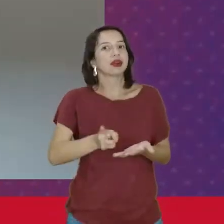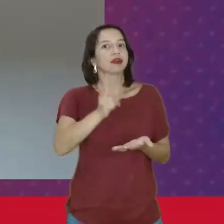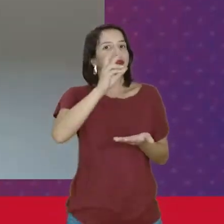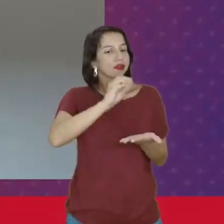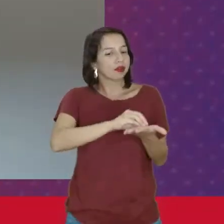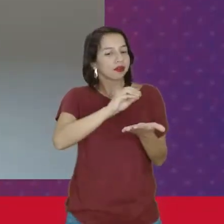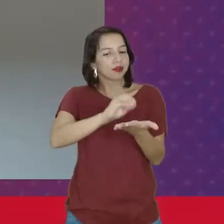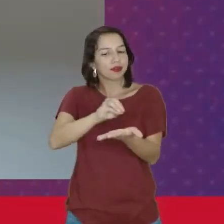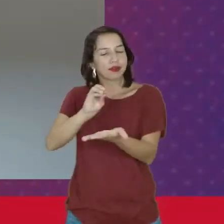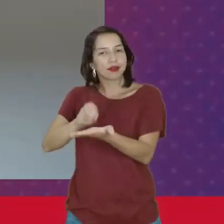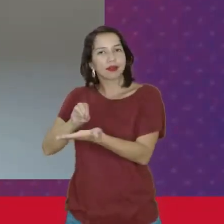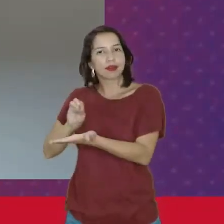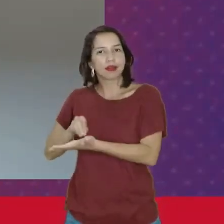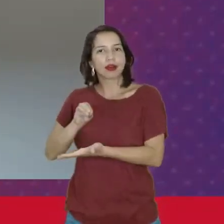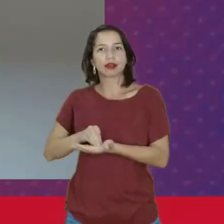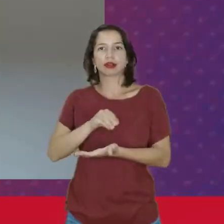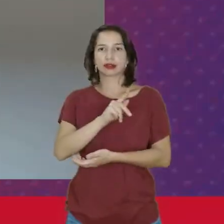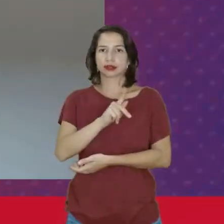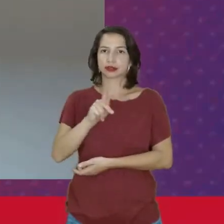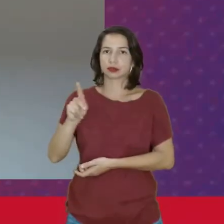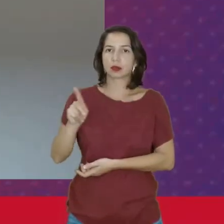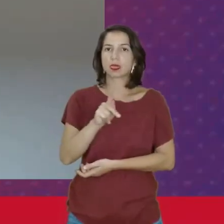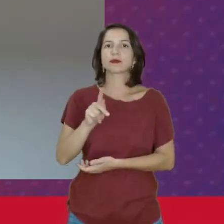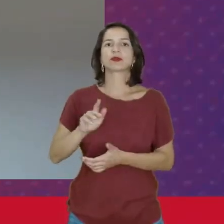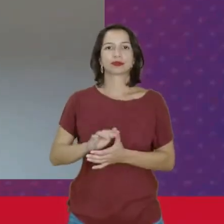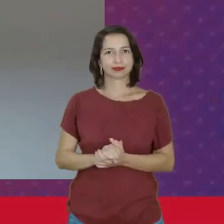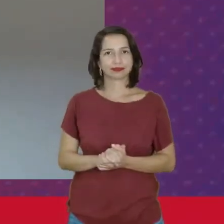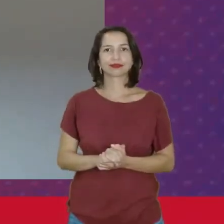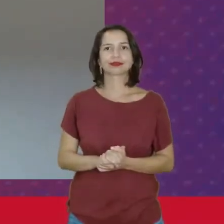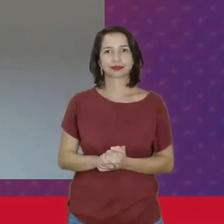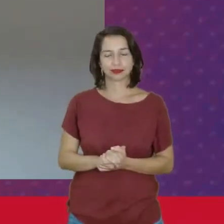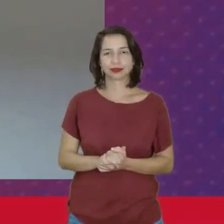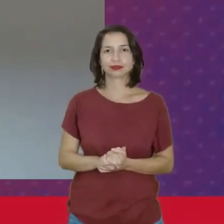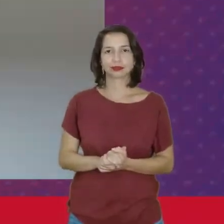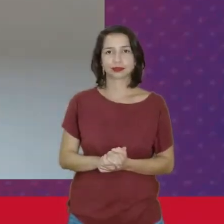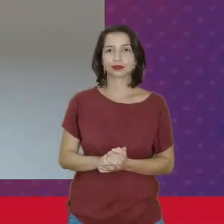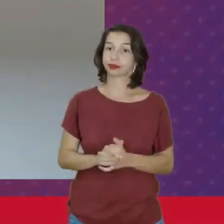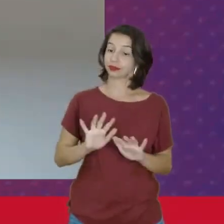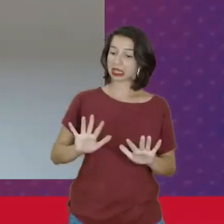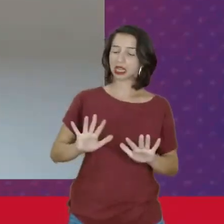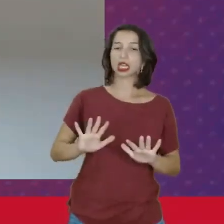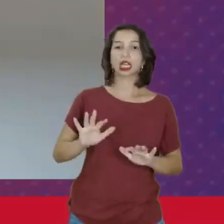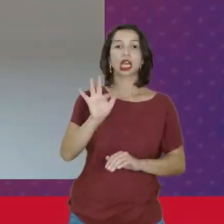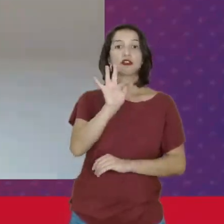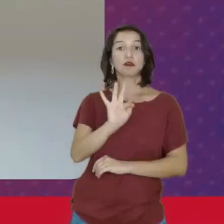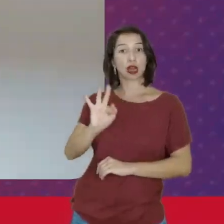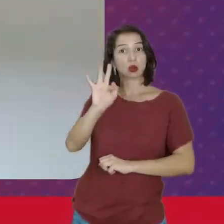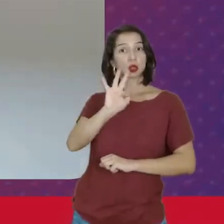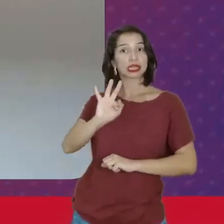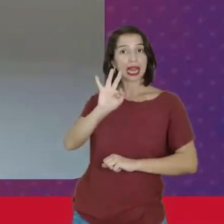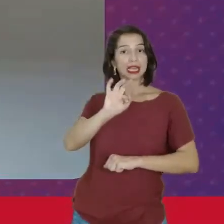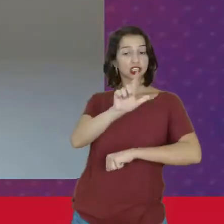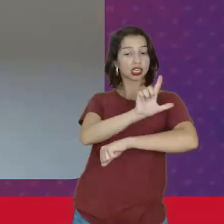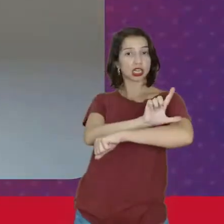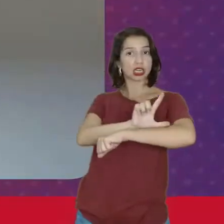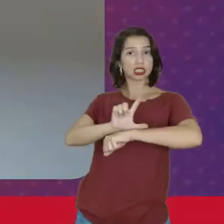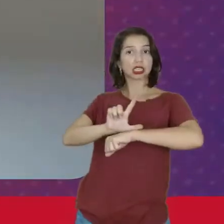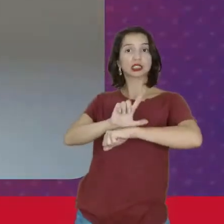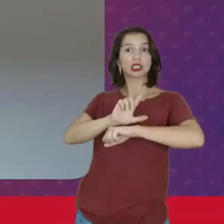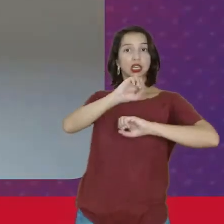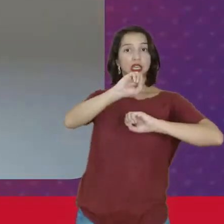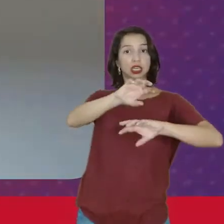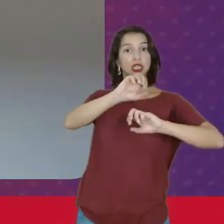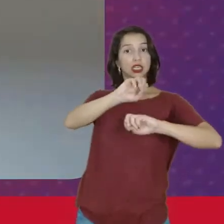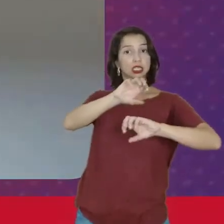Mesmo com os cursos que estão pipocando por aí, né, de ensino à distância, EAD, né, ainda assim está